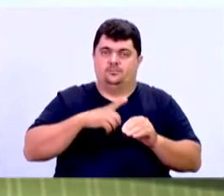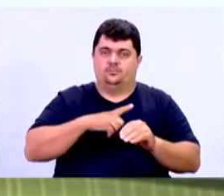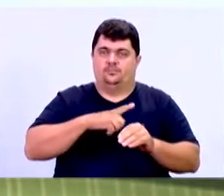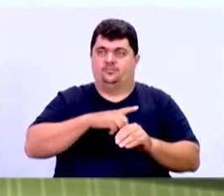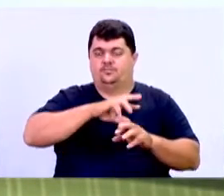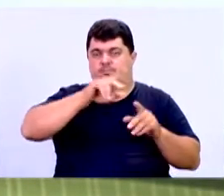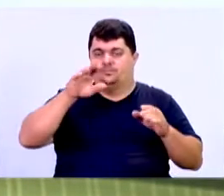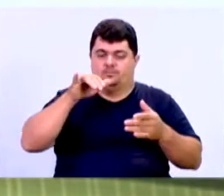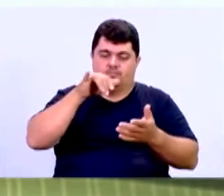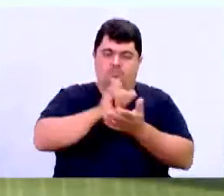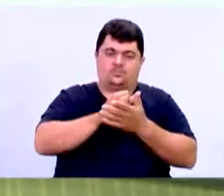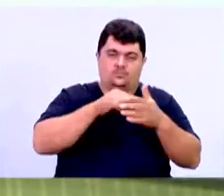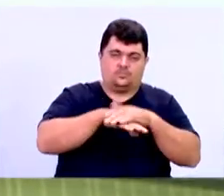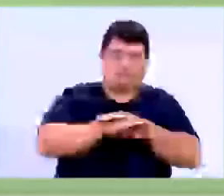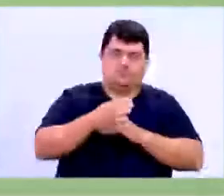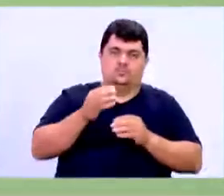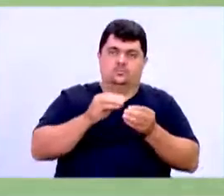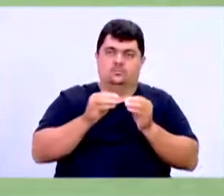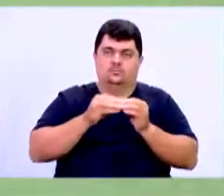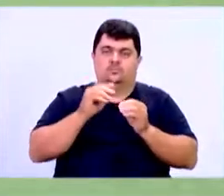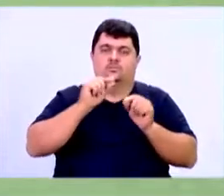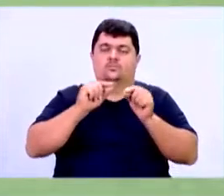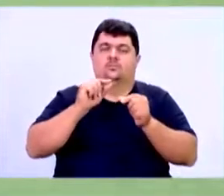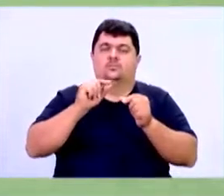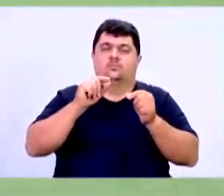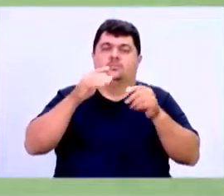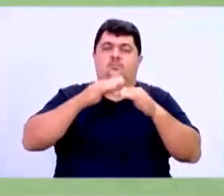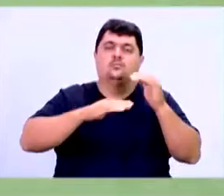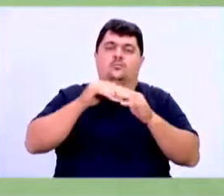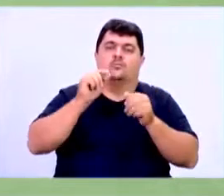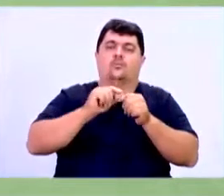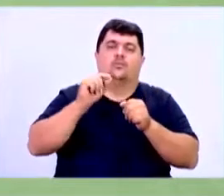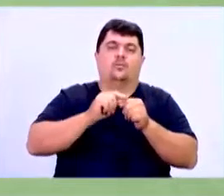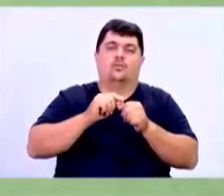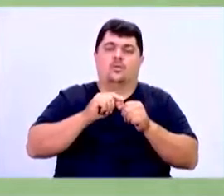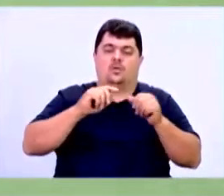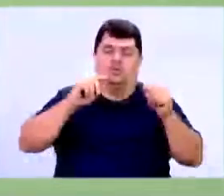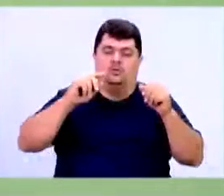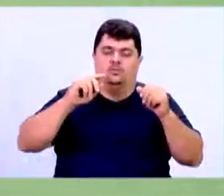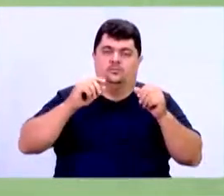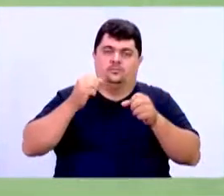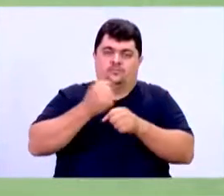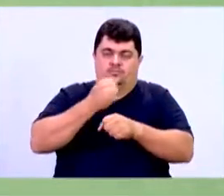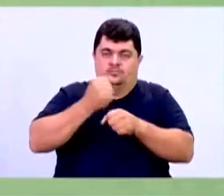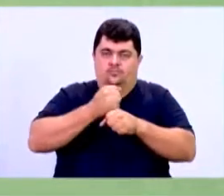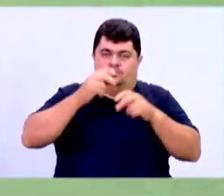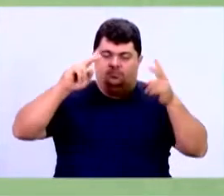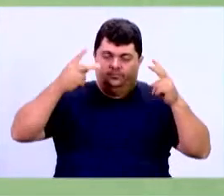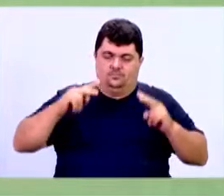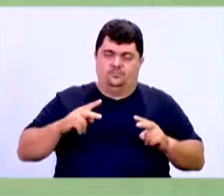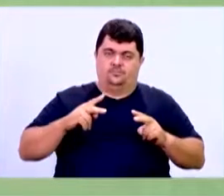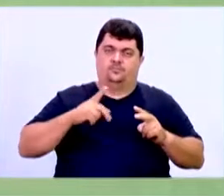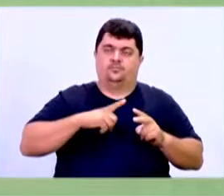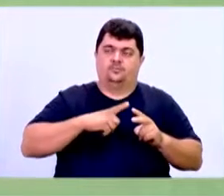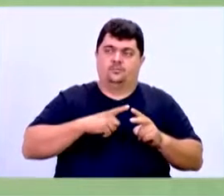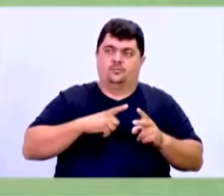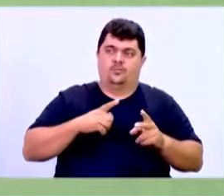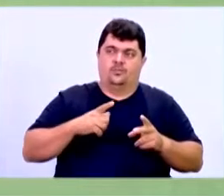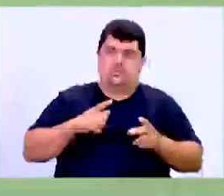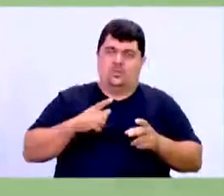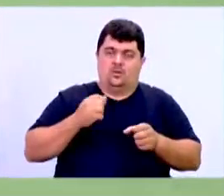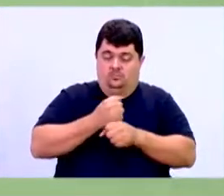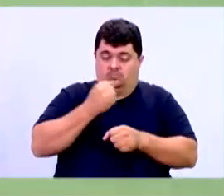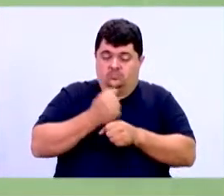entre outros. O que esse profissional faz? Esse desenvolvimento que esse profissional faz, ele envolve a construção